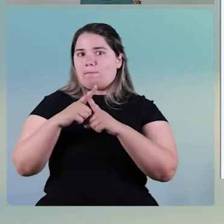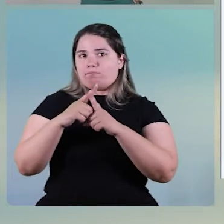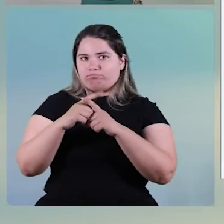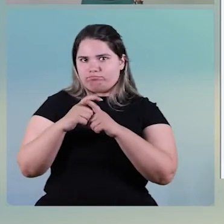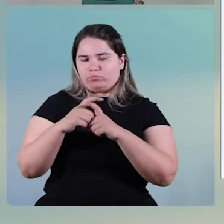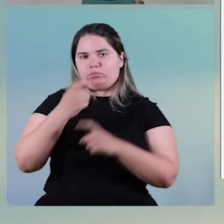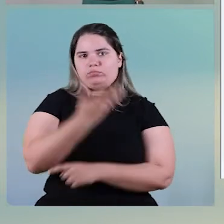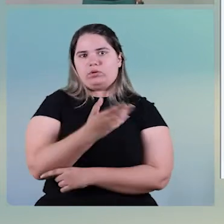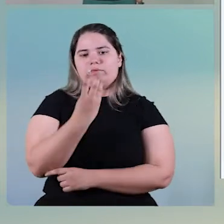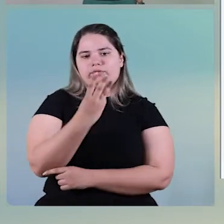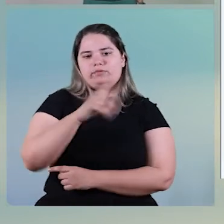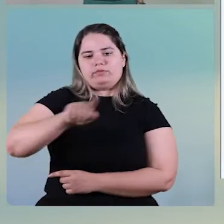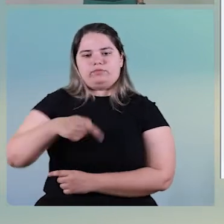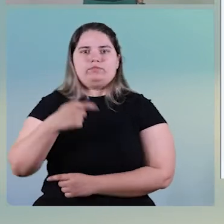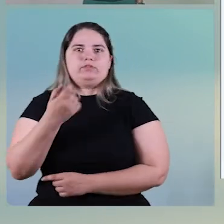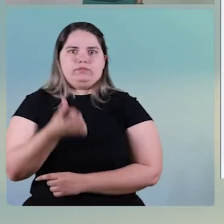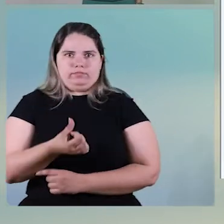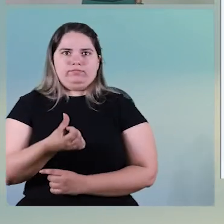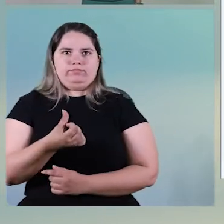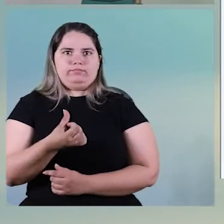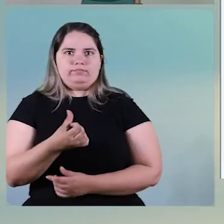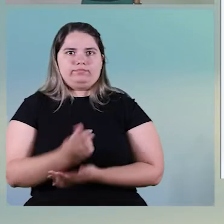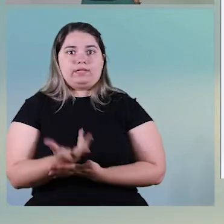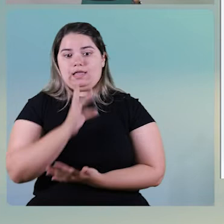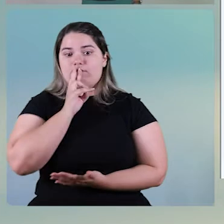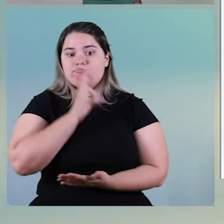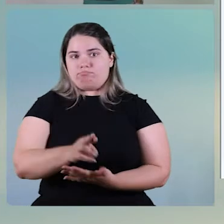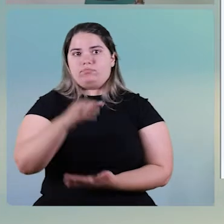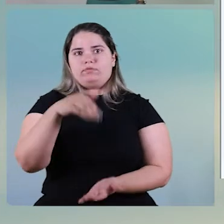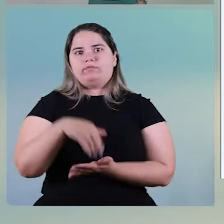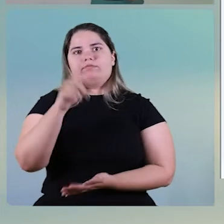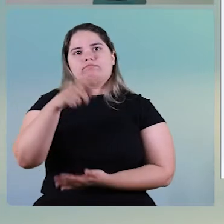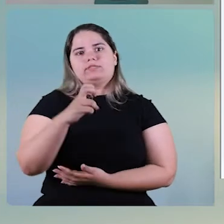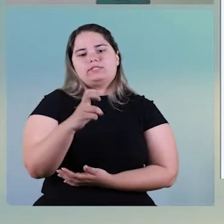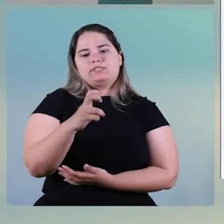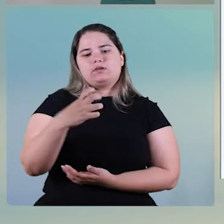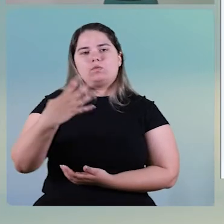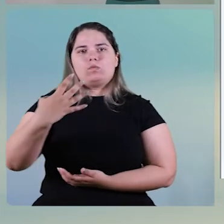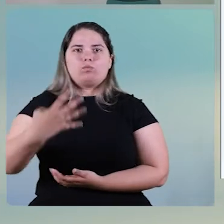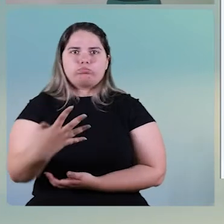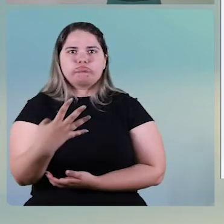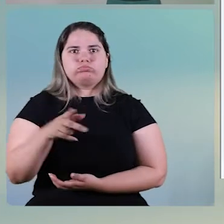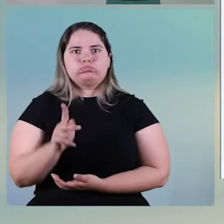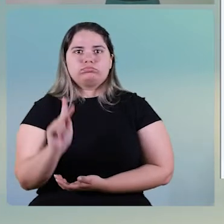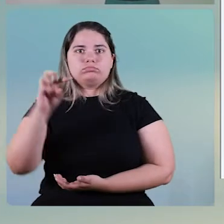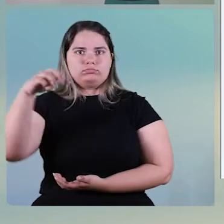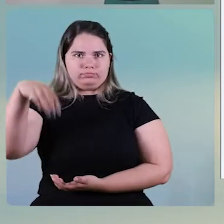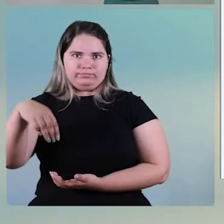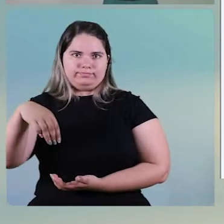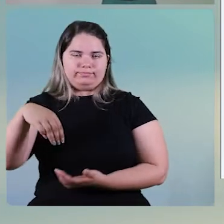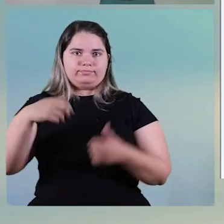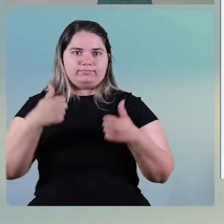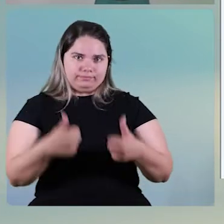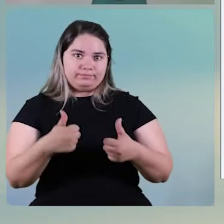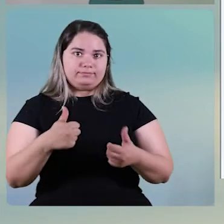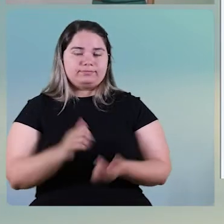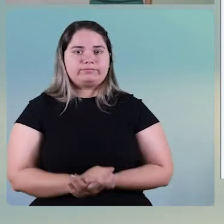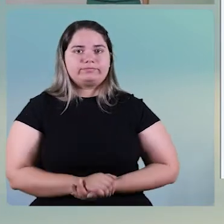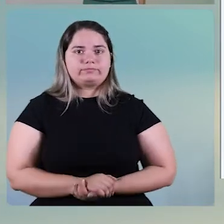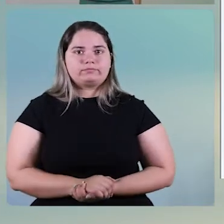3,6. E aí você já obtém o resultado final de 54 quilômetros por hora.